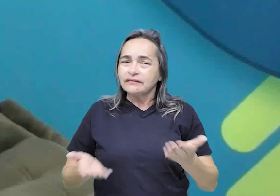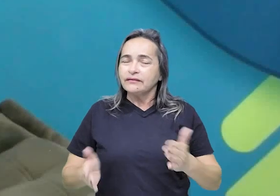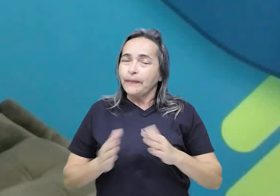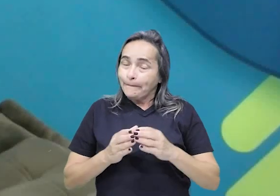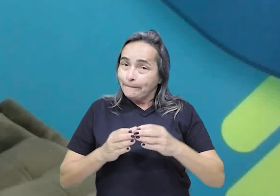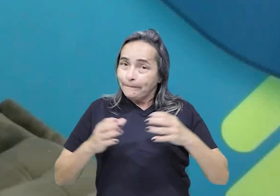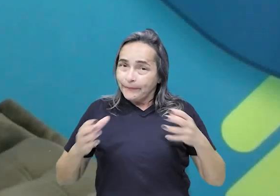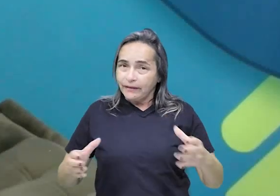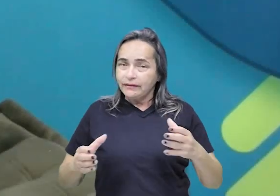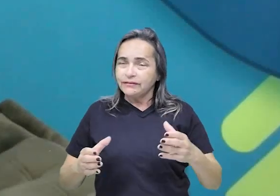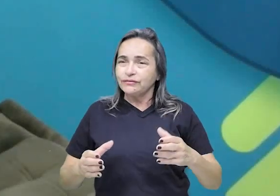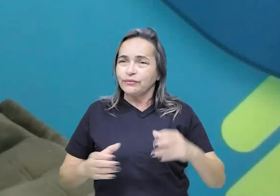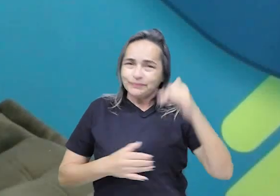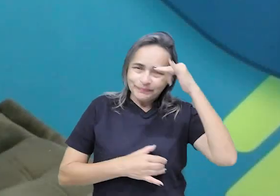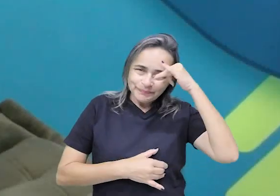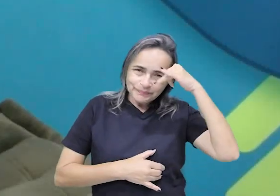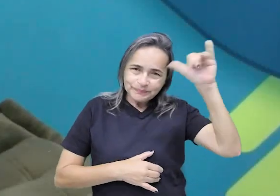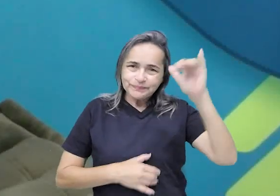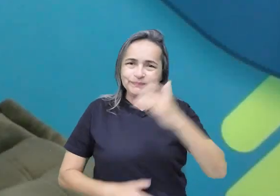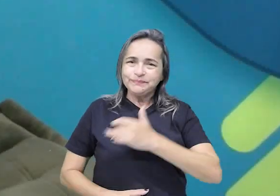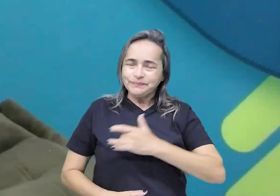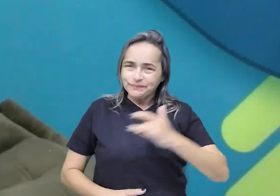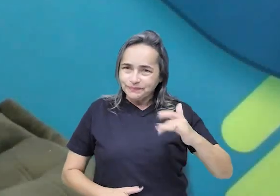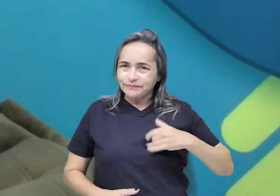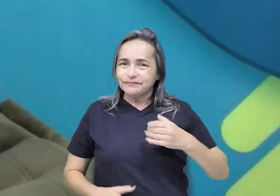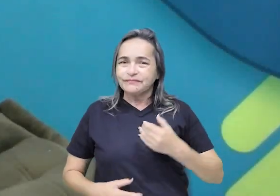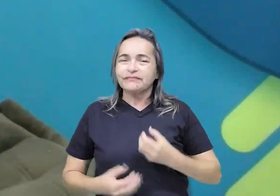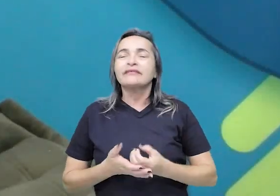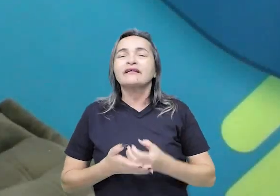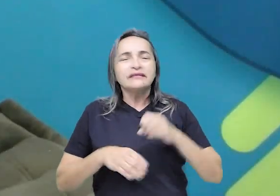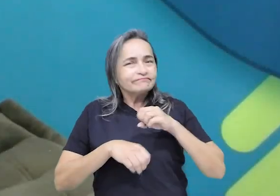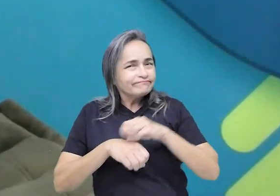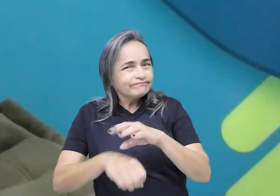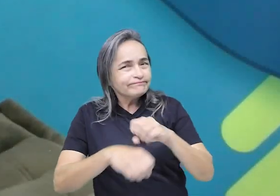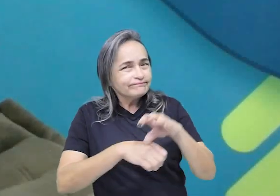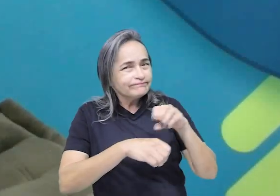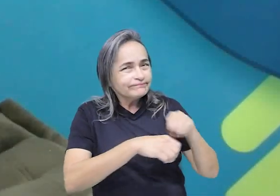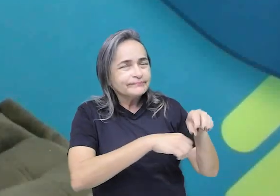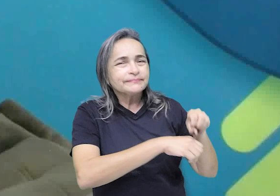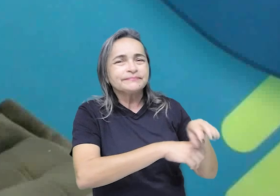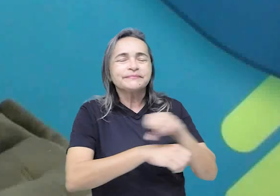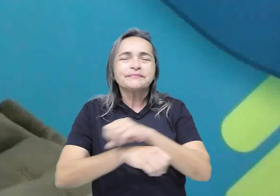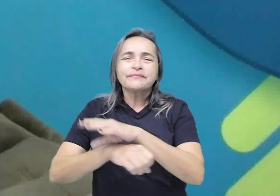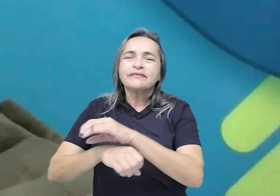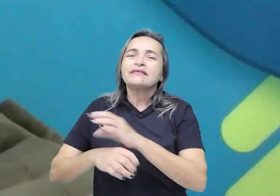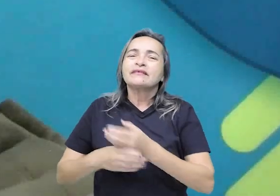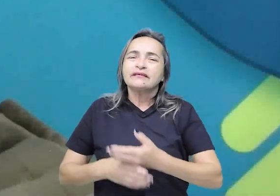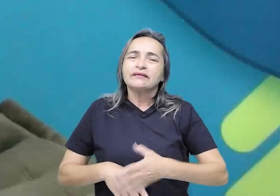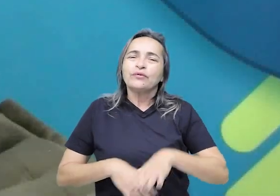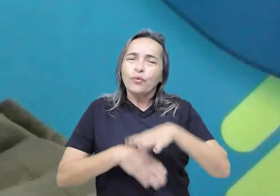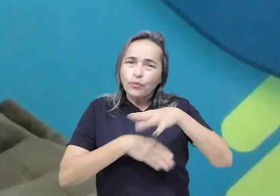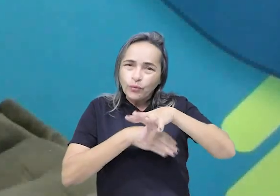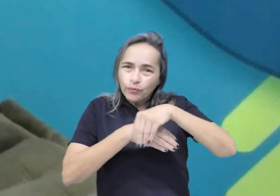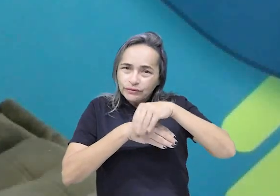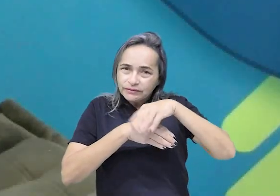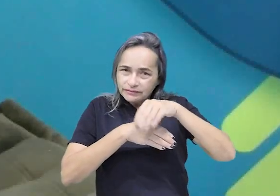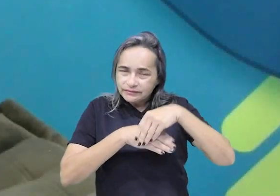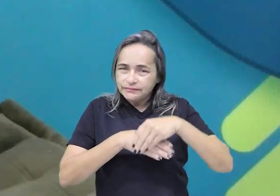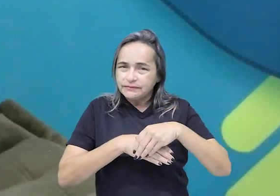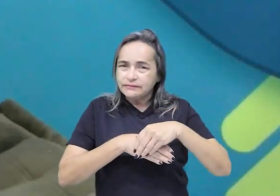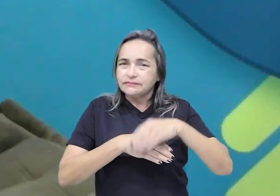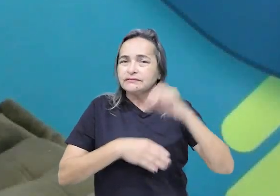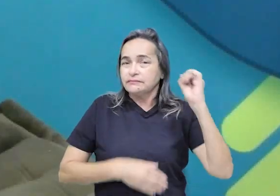saúde tem é estar transmitindo conhecimento, né? Tá disseminando conhecimento. Então, eu acho